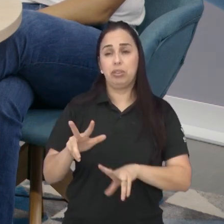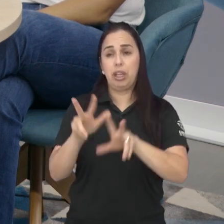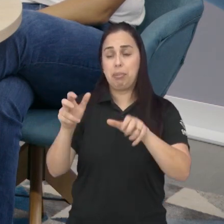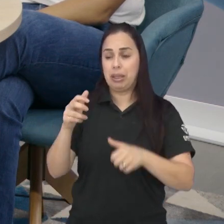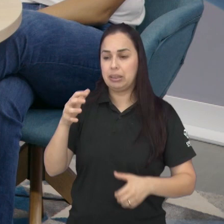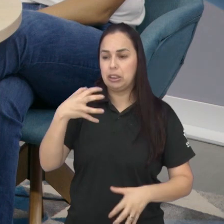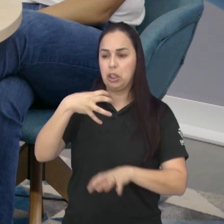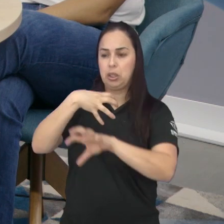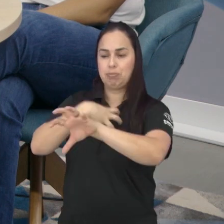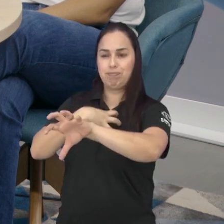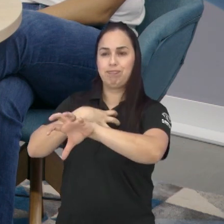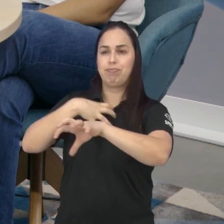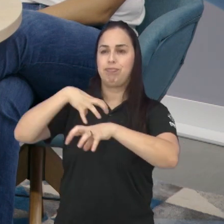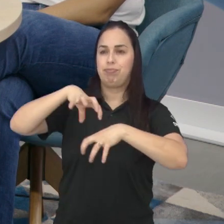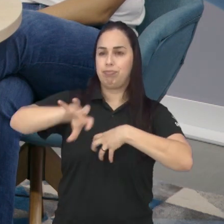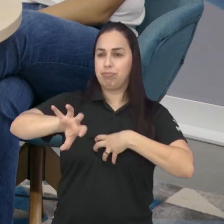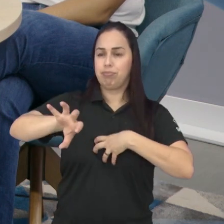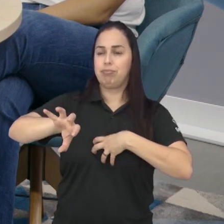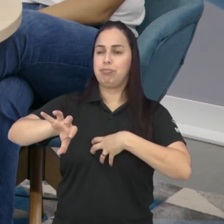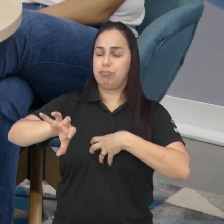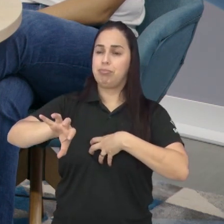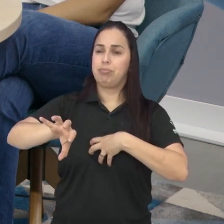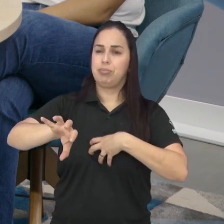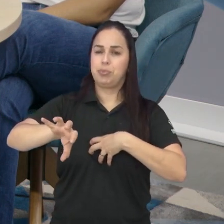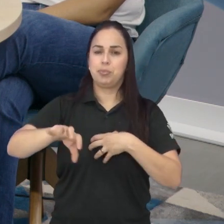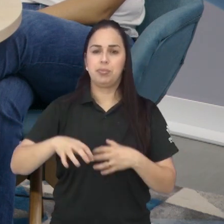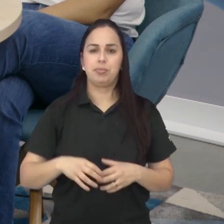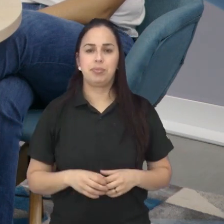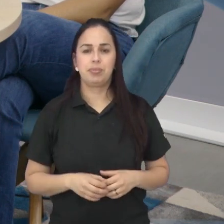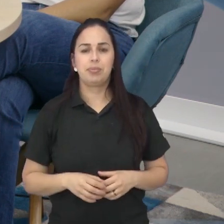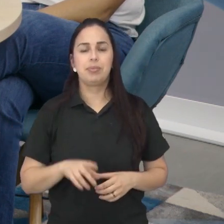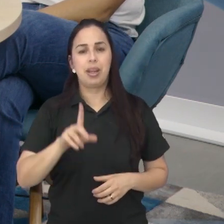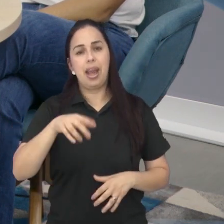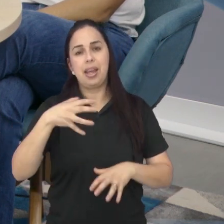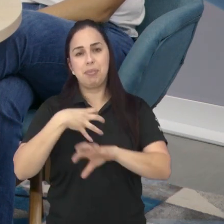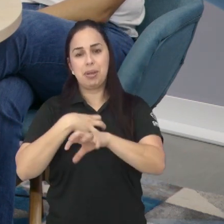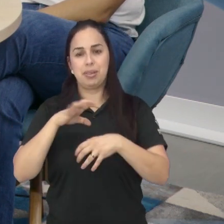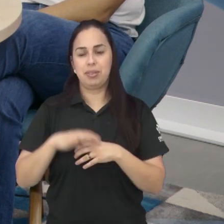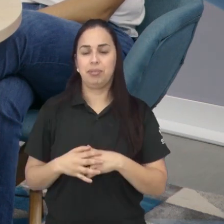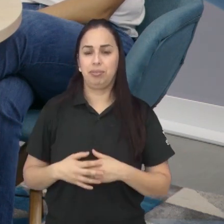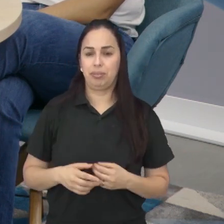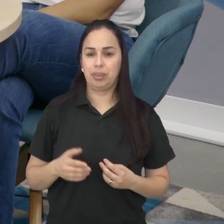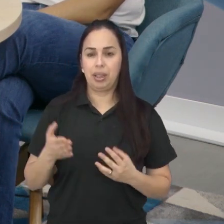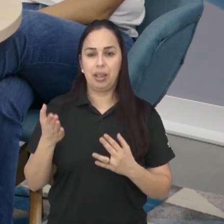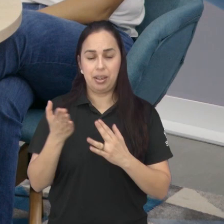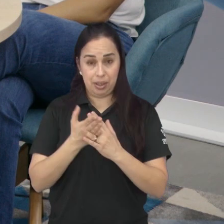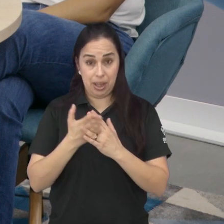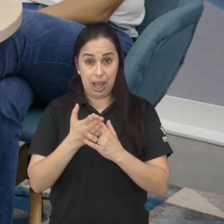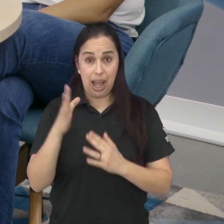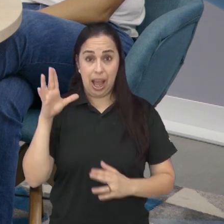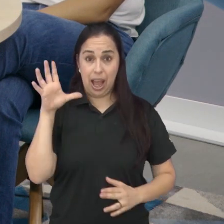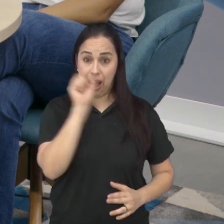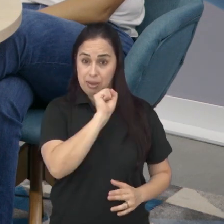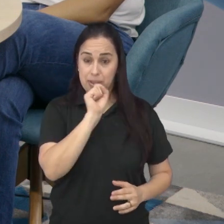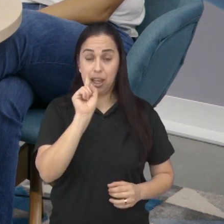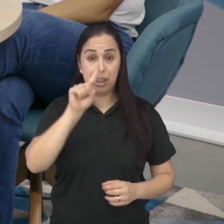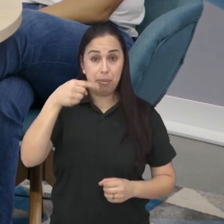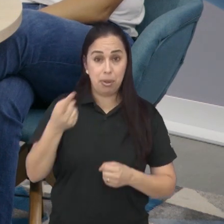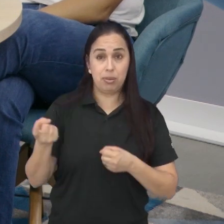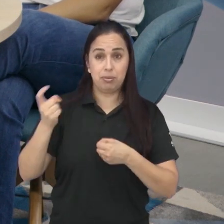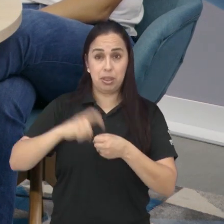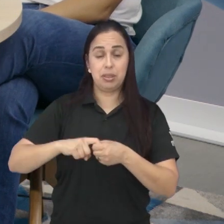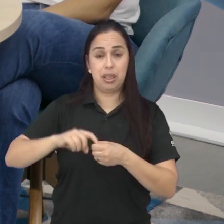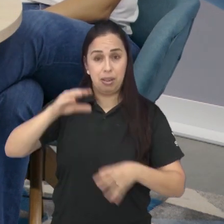se colocar no lugar da pessoa, vestir o sapato dela, né? A famosa empatia, né? A gente vai para mais uma pausa e na